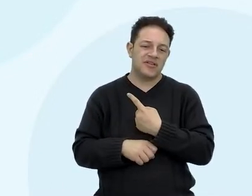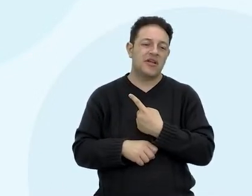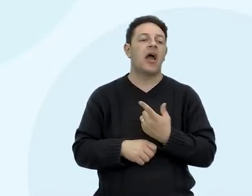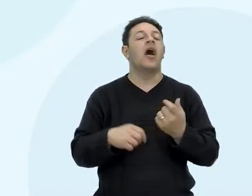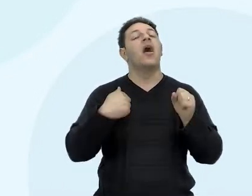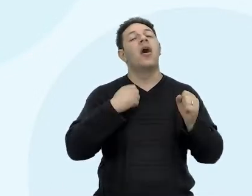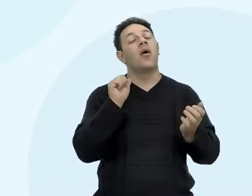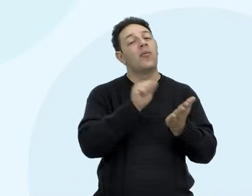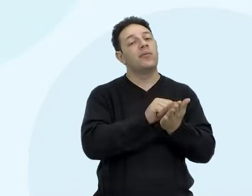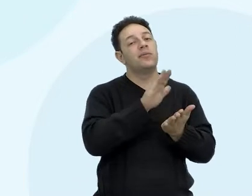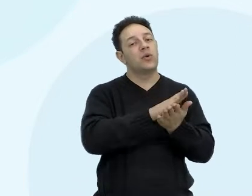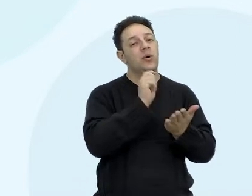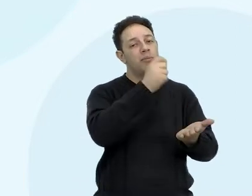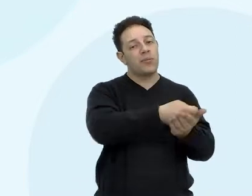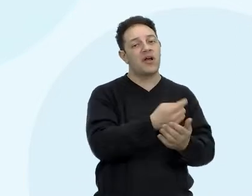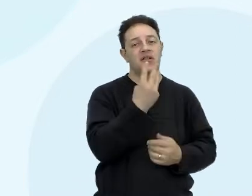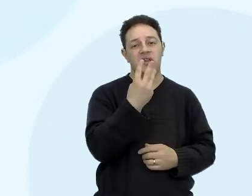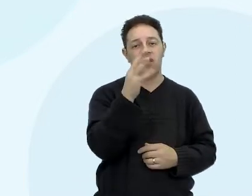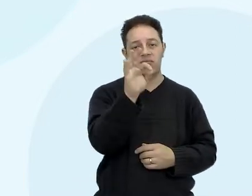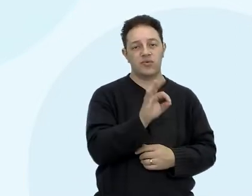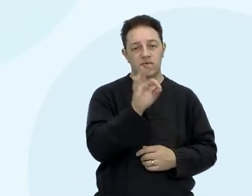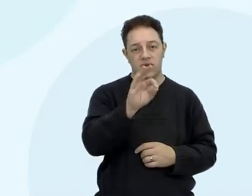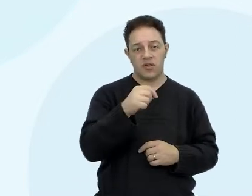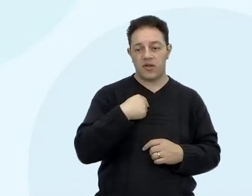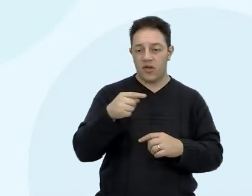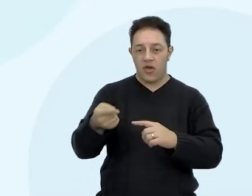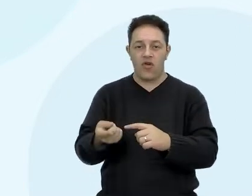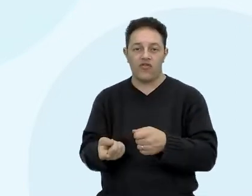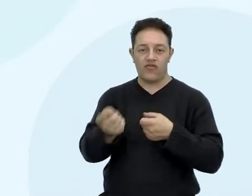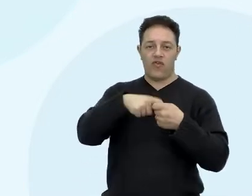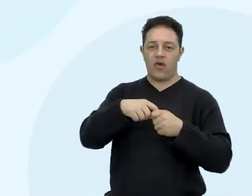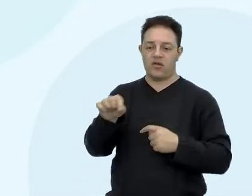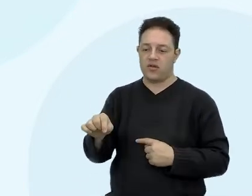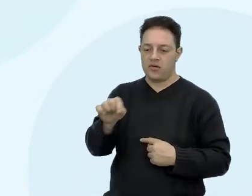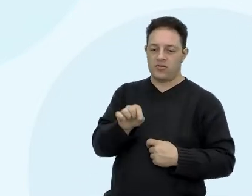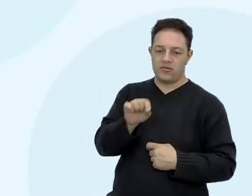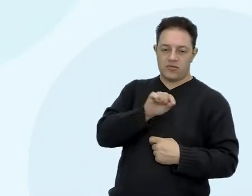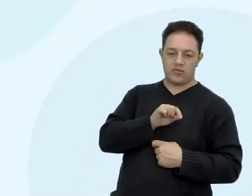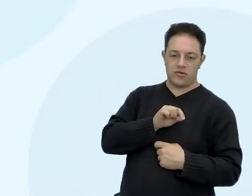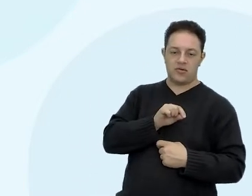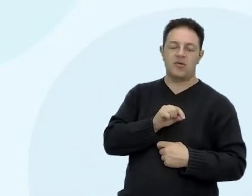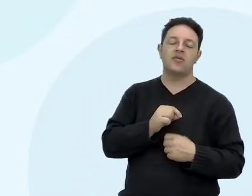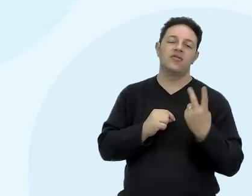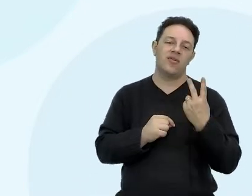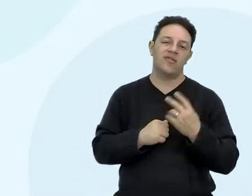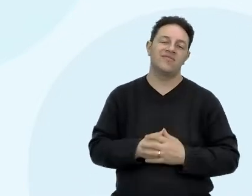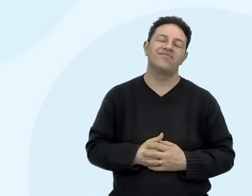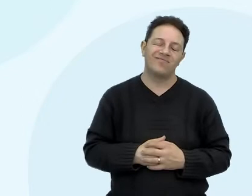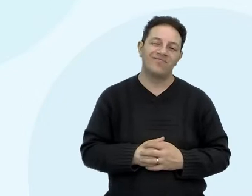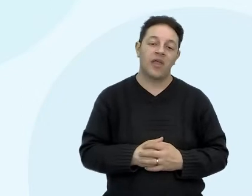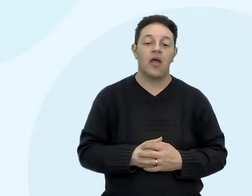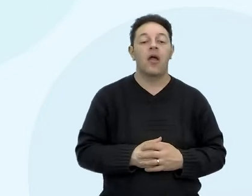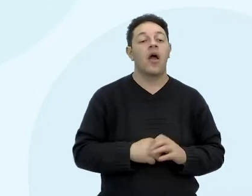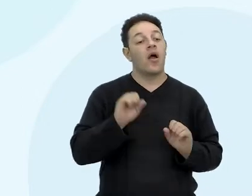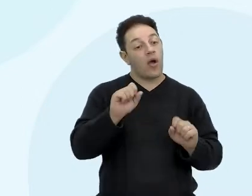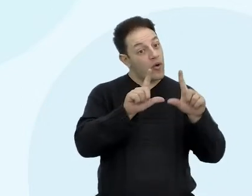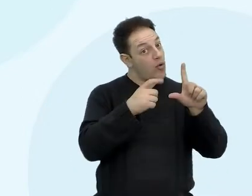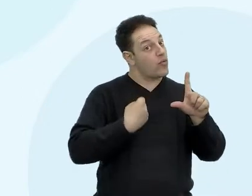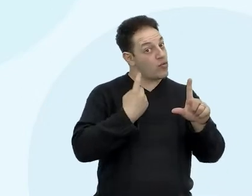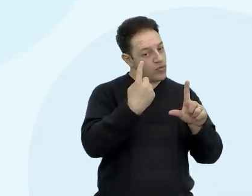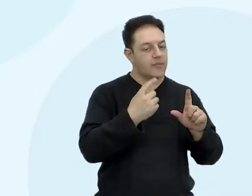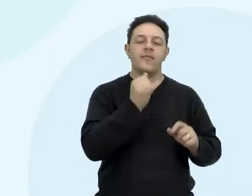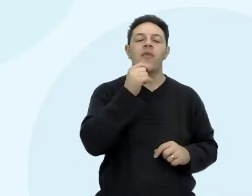de 3% e voltar 2 casas. Isso pode acontecer aí na carta 1. Eu vou pegar uma carta